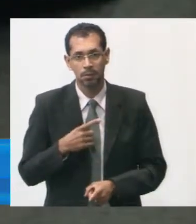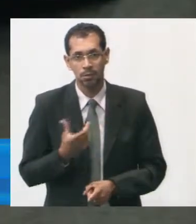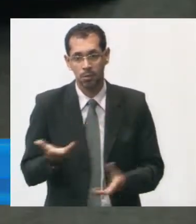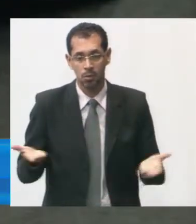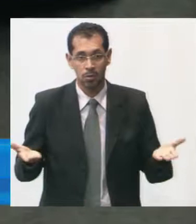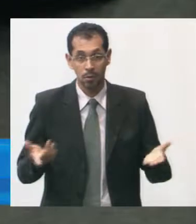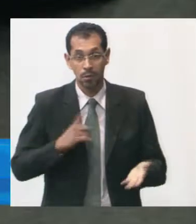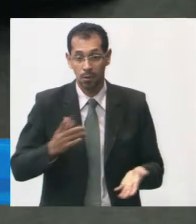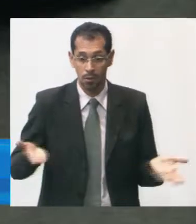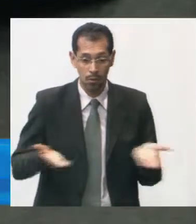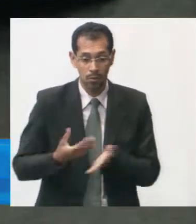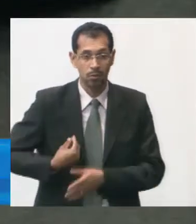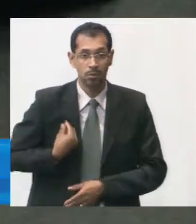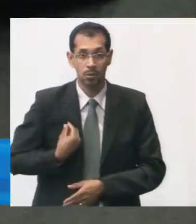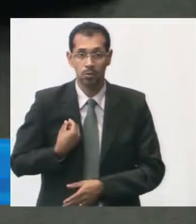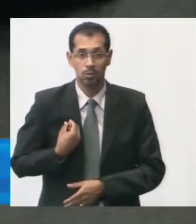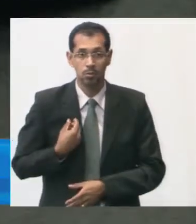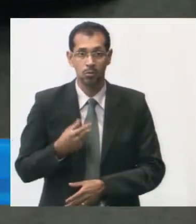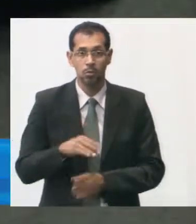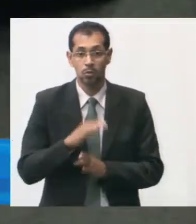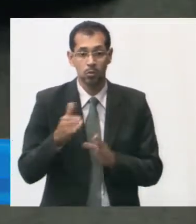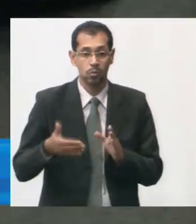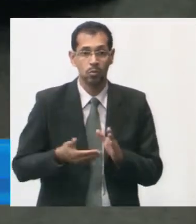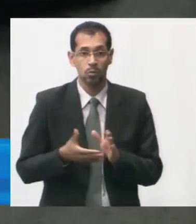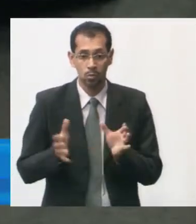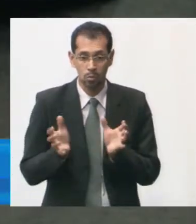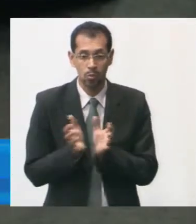Vitória. Alguns deles,